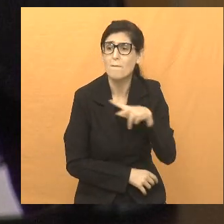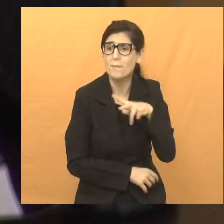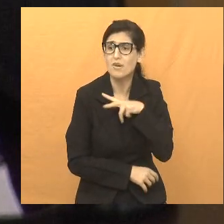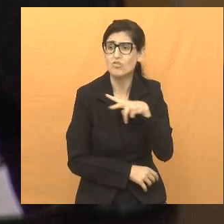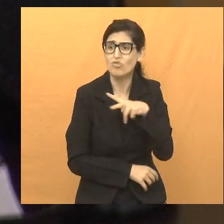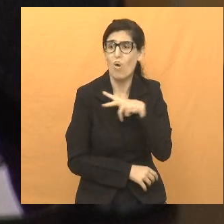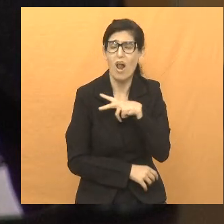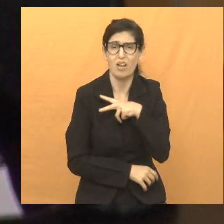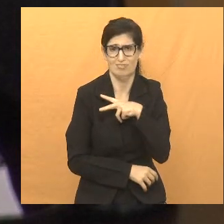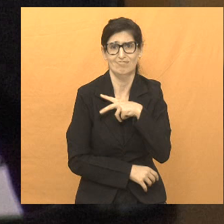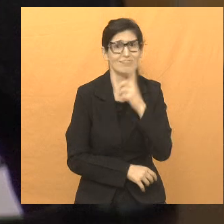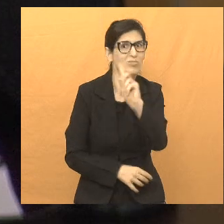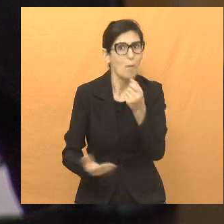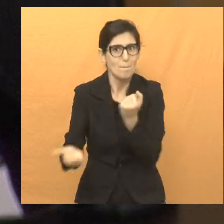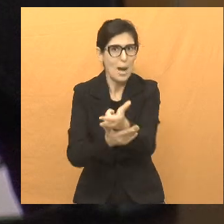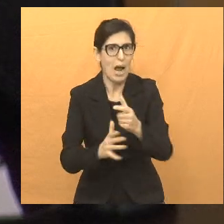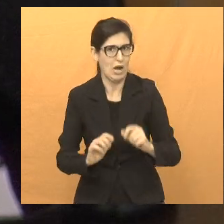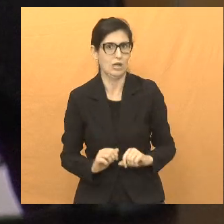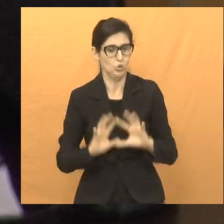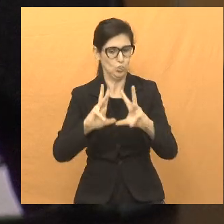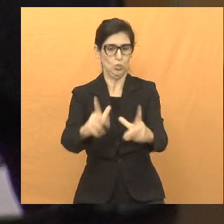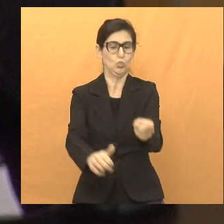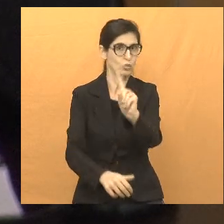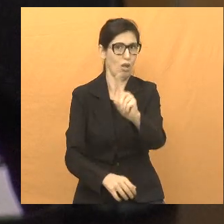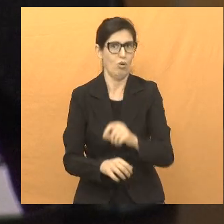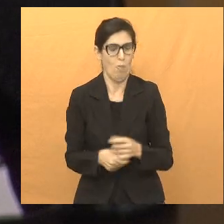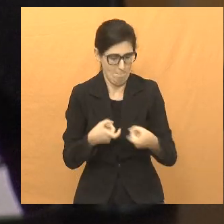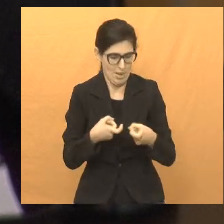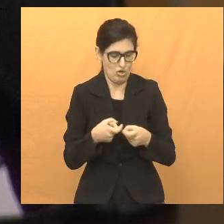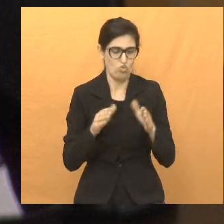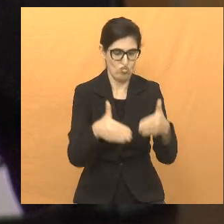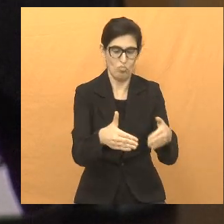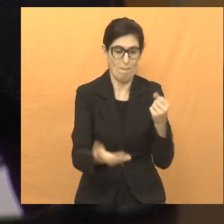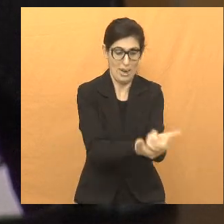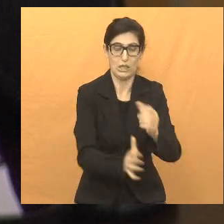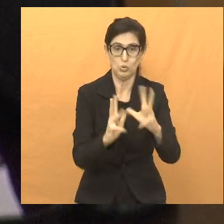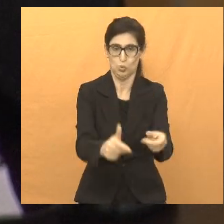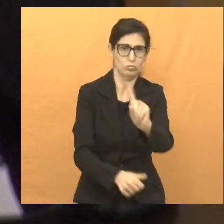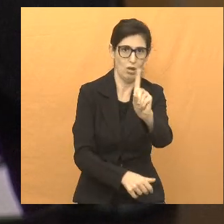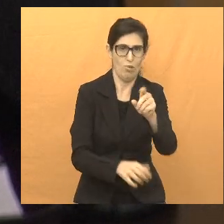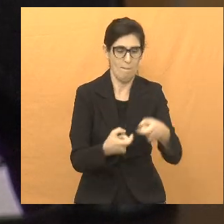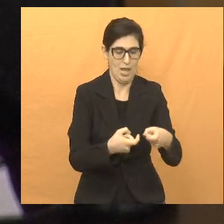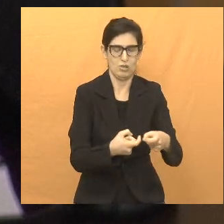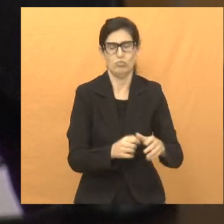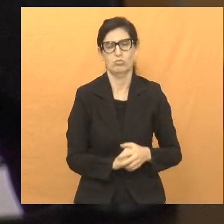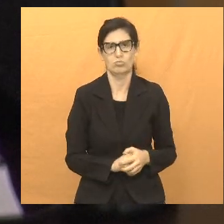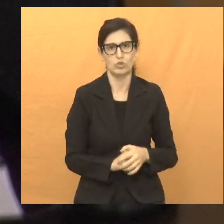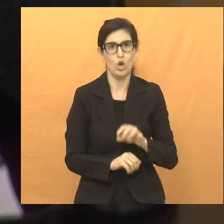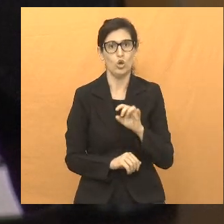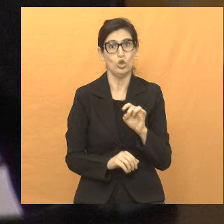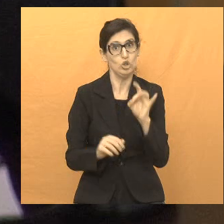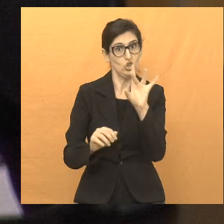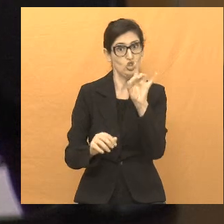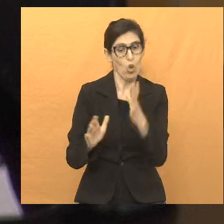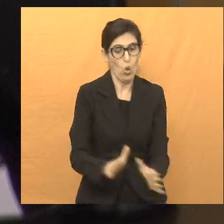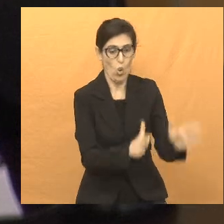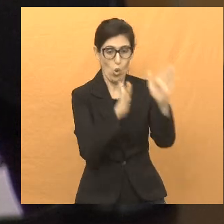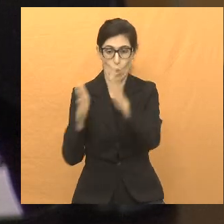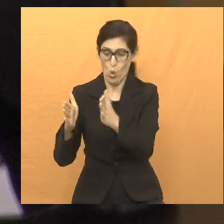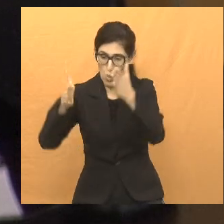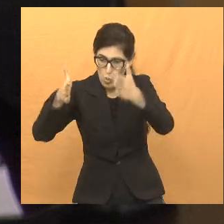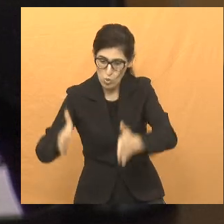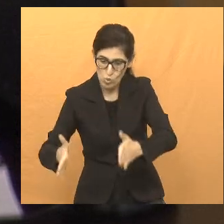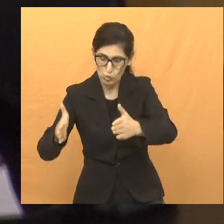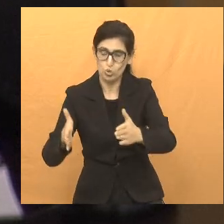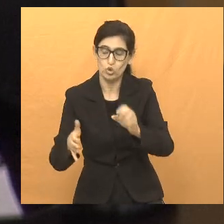sem honorários médicos, né? Então, assim, no fim, nós acabamos nos movimentando muito. A doutora Águida